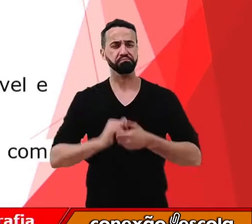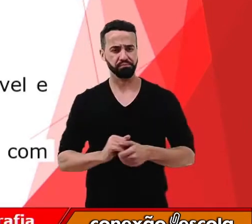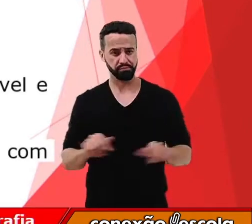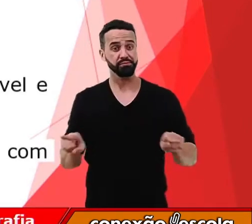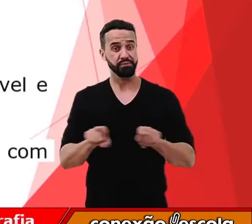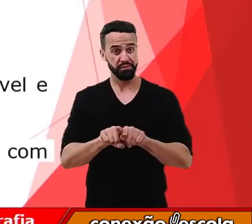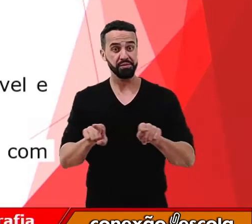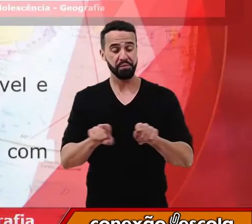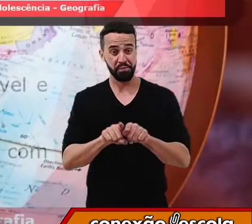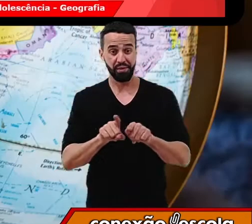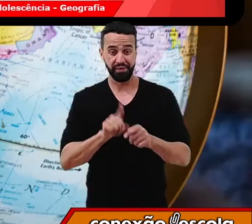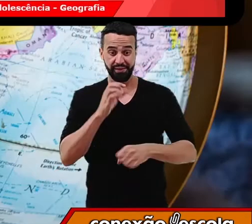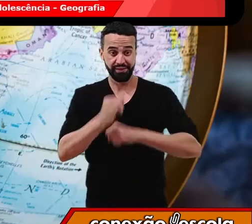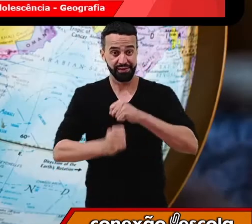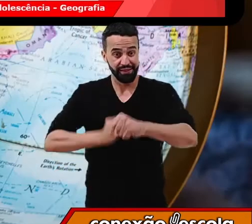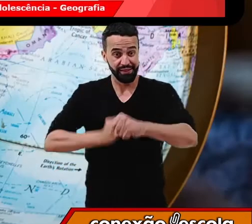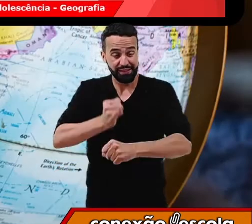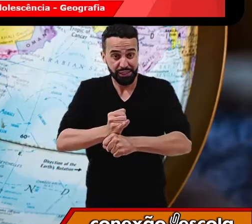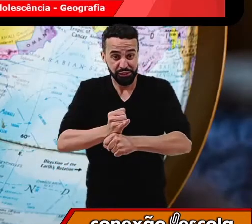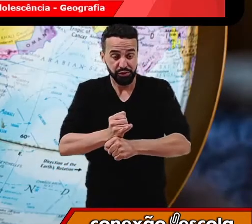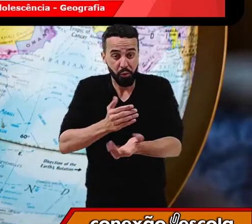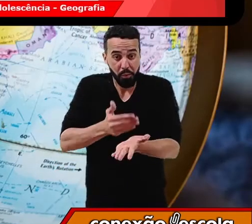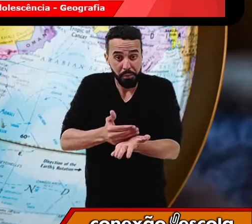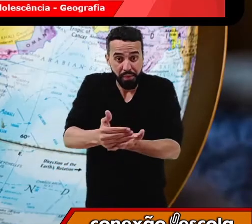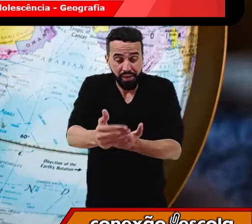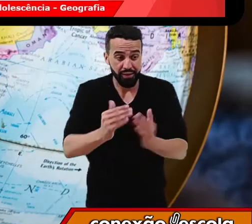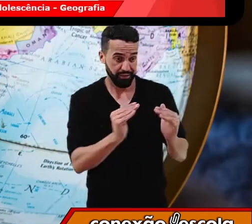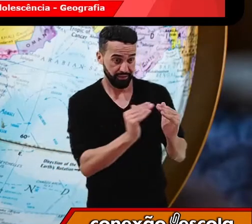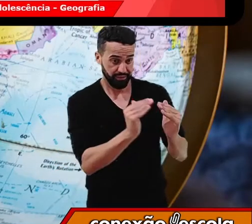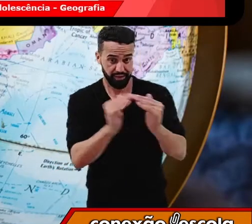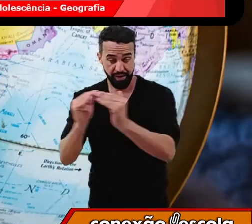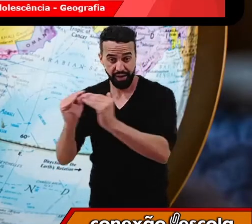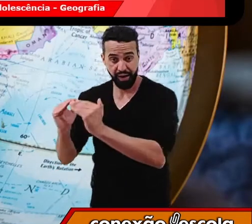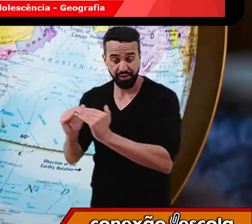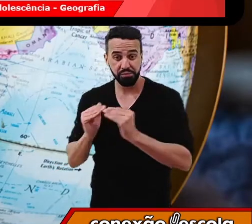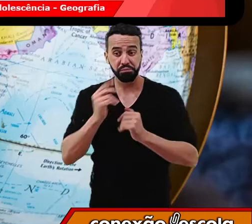chegando nos lares das pessoas, nas casas das pessoas,